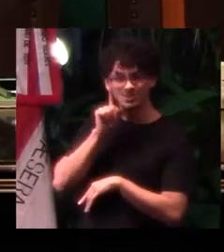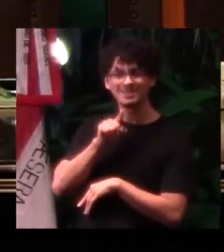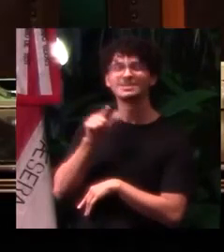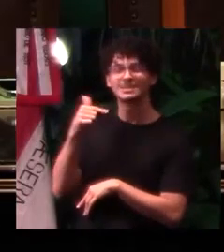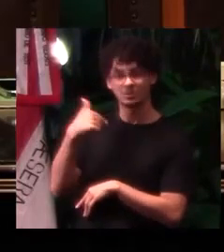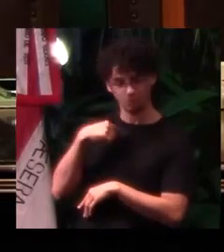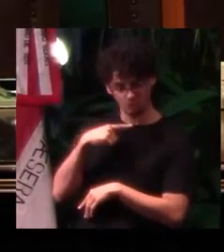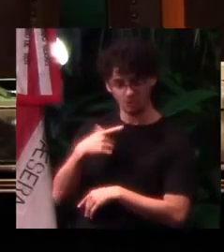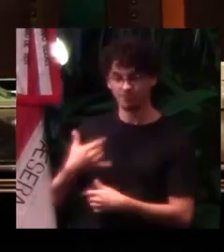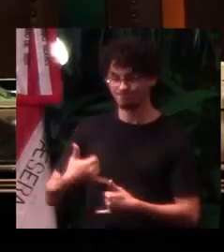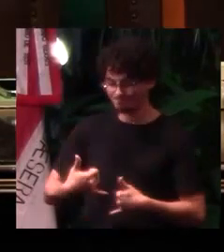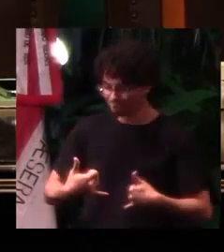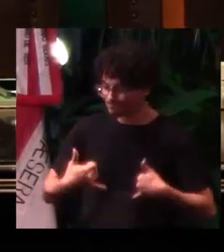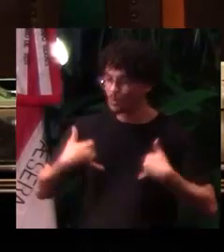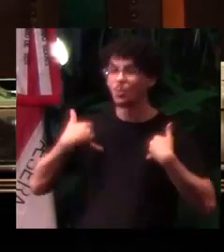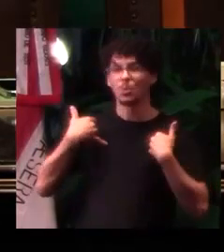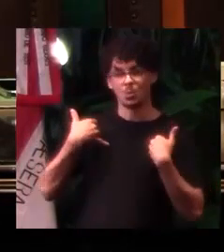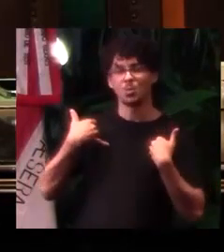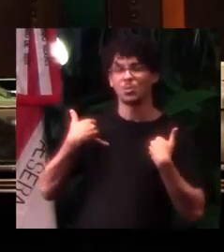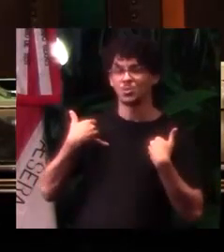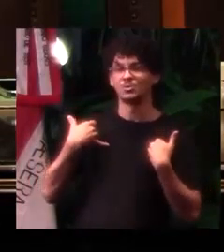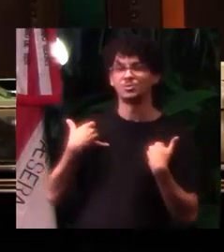honra